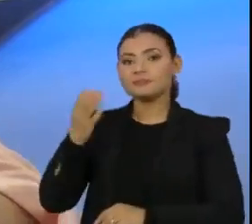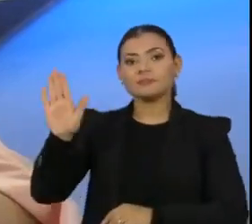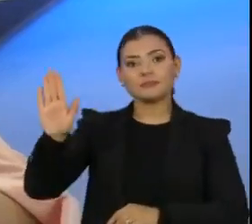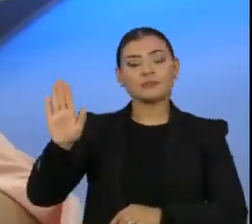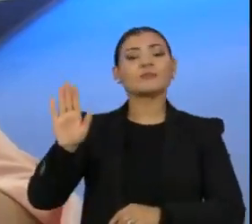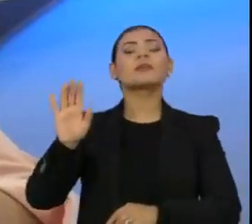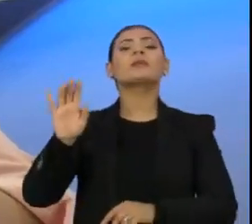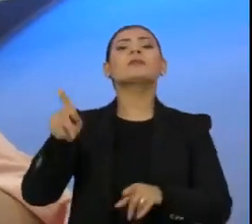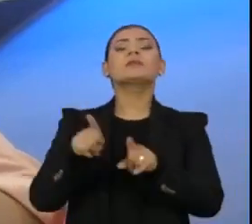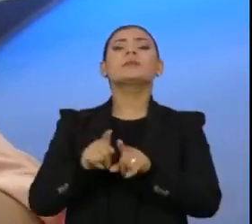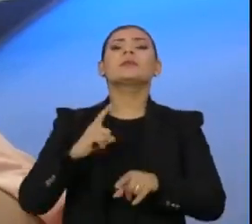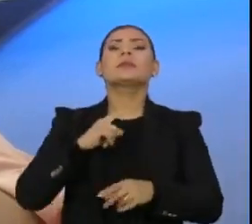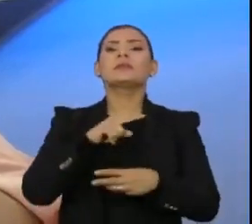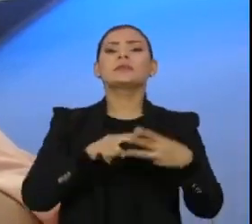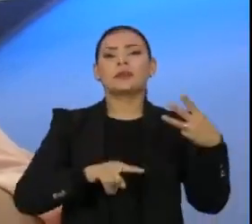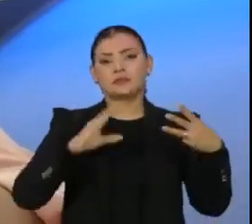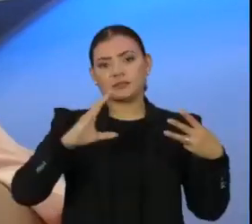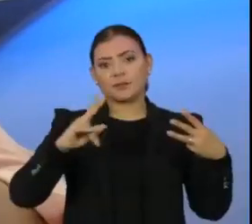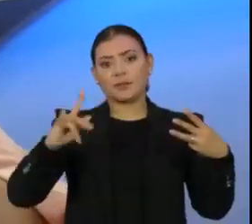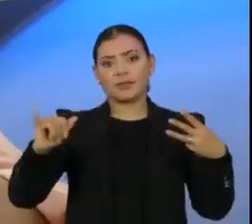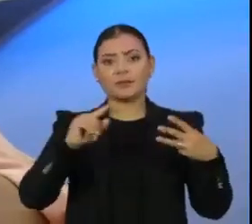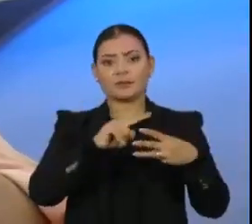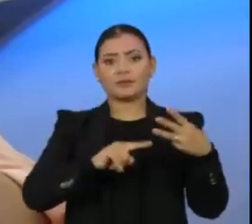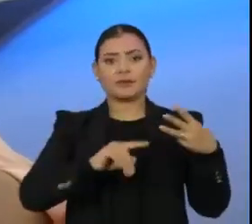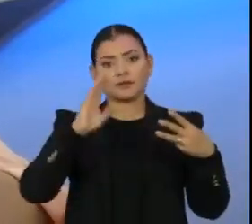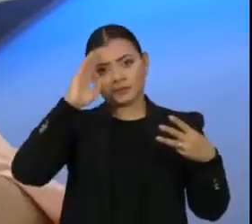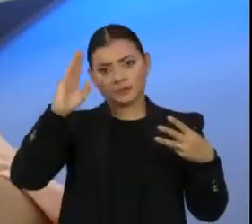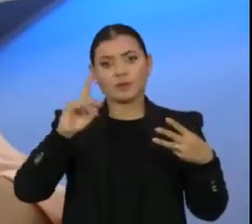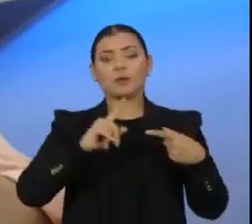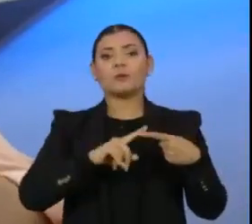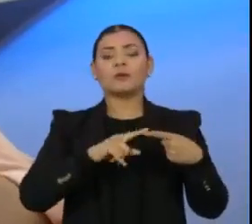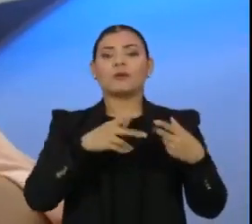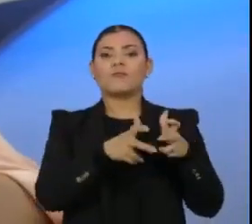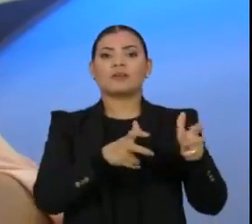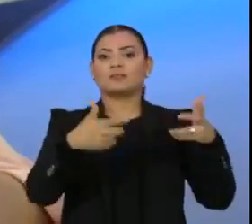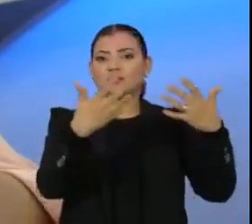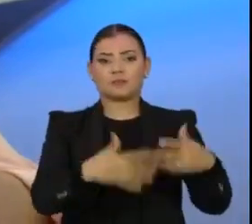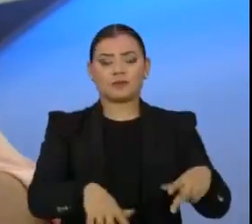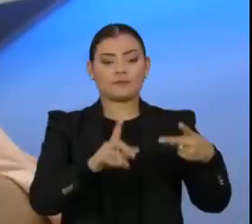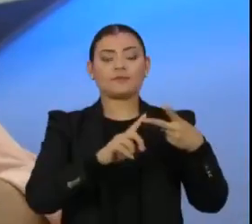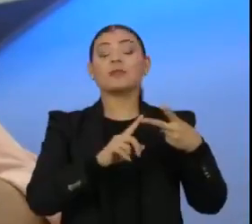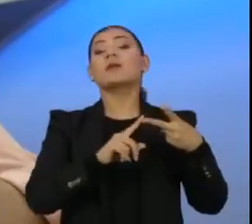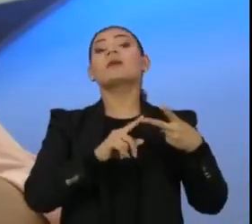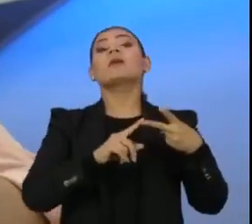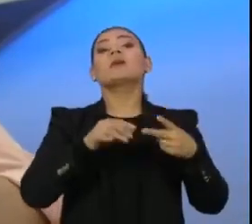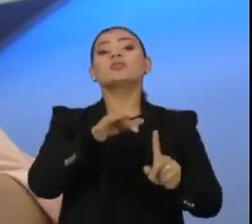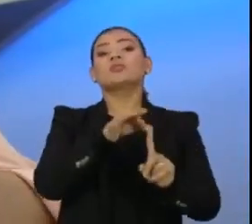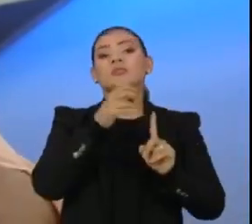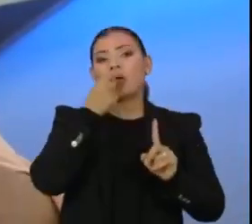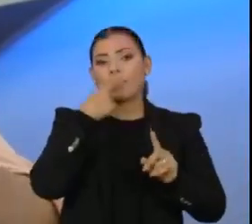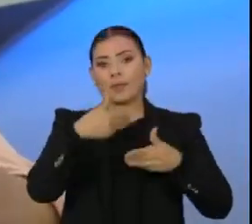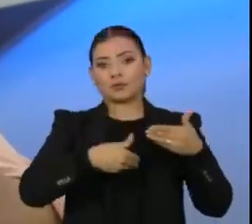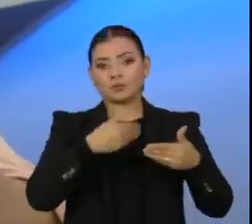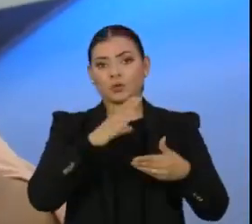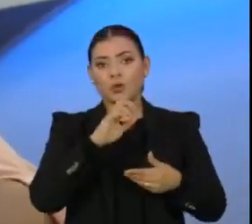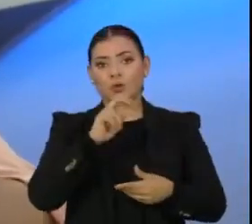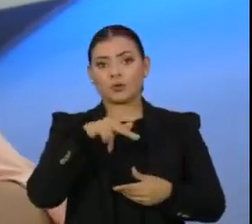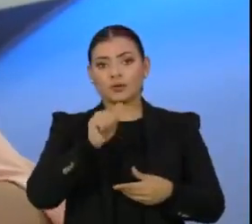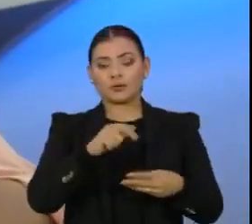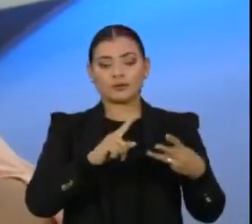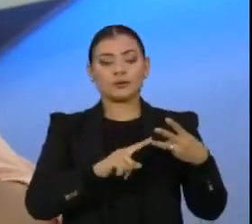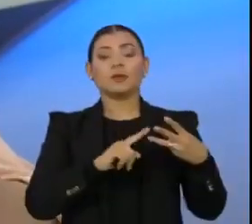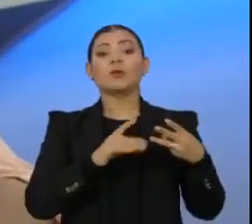A CPI tem hoje três eixos, né, de atuação: a recusa das vacinas, a indicação da cloroquina e a suposta atuação